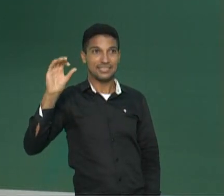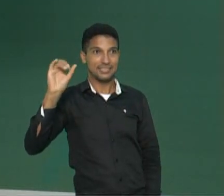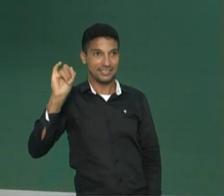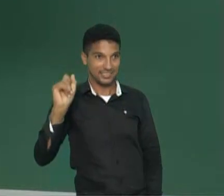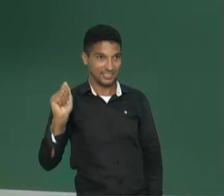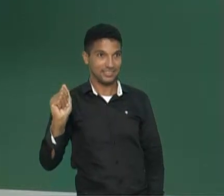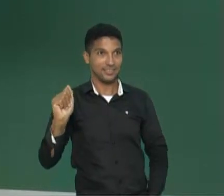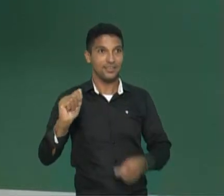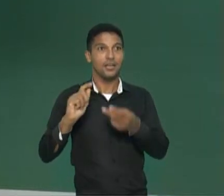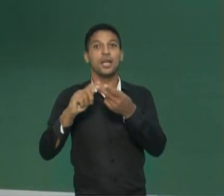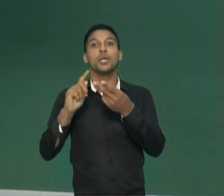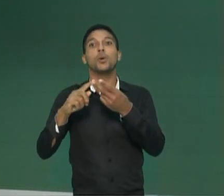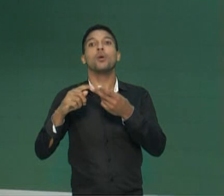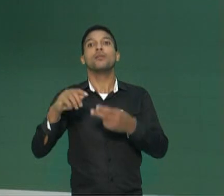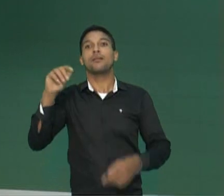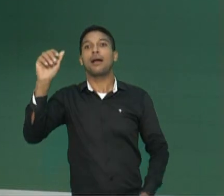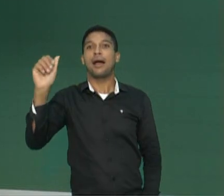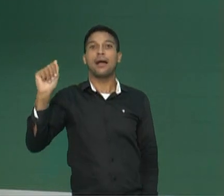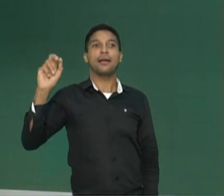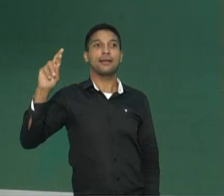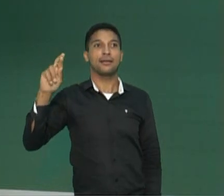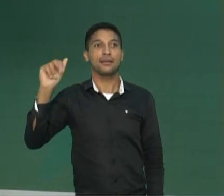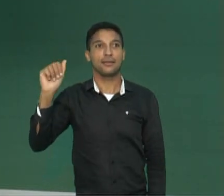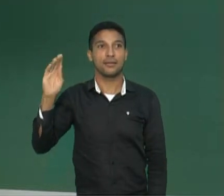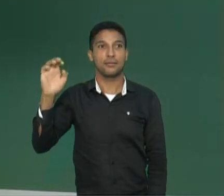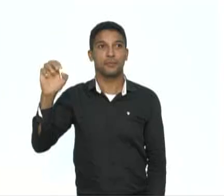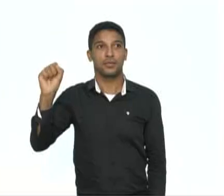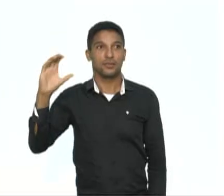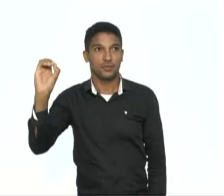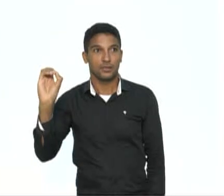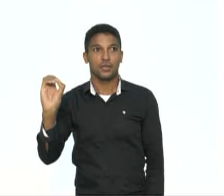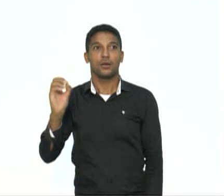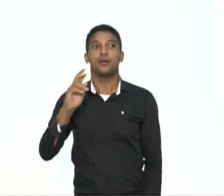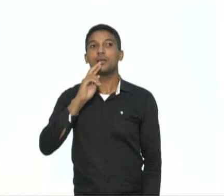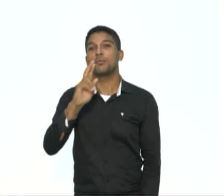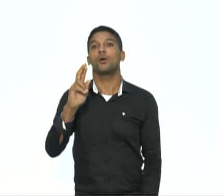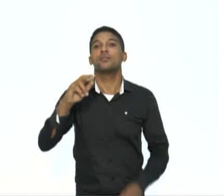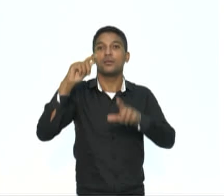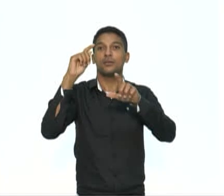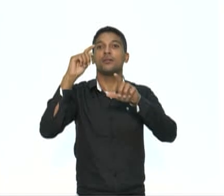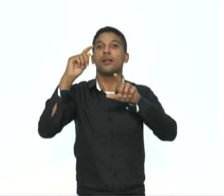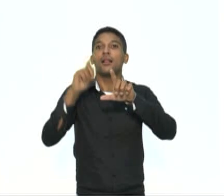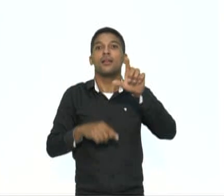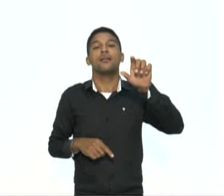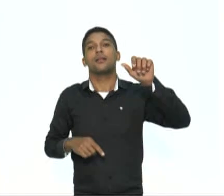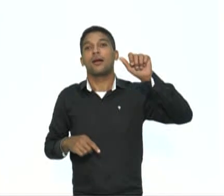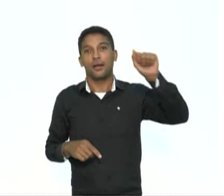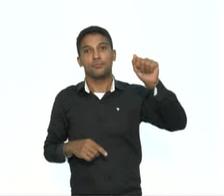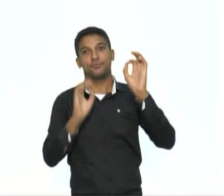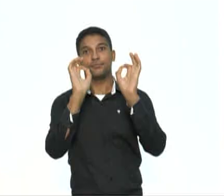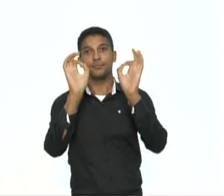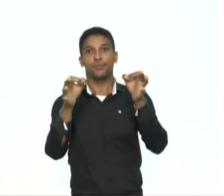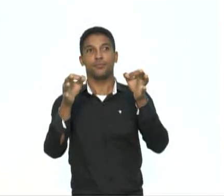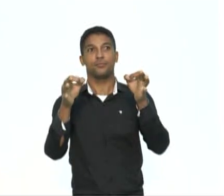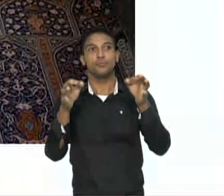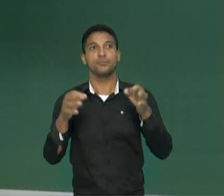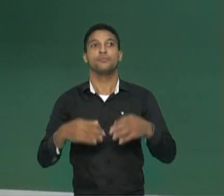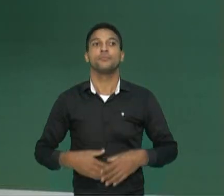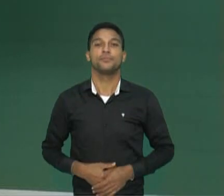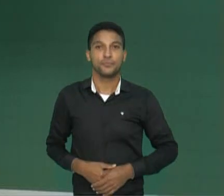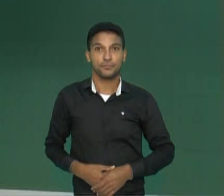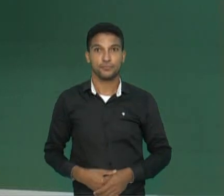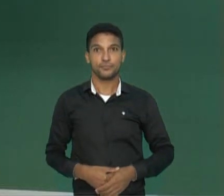modelo era a caligrafia árabe, tá? Então a resposta correta é aqui a letra A, iconoclastia arabesco, tá? O azul está bem escrevendo. Então